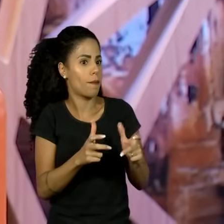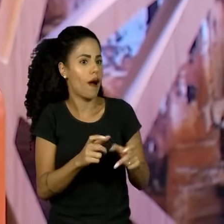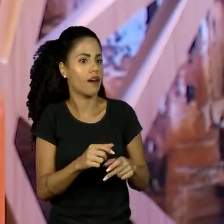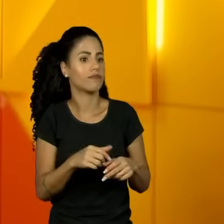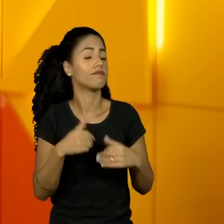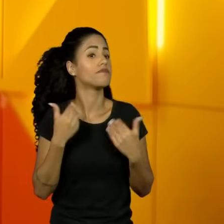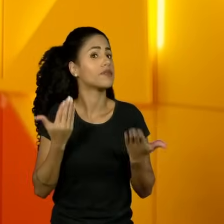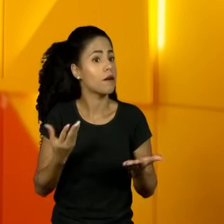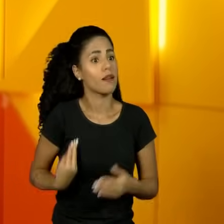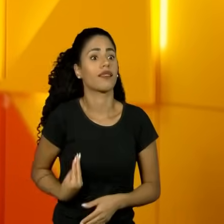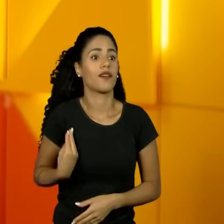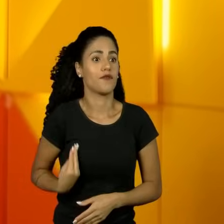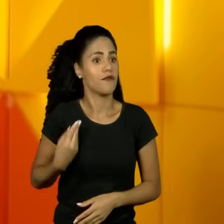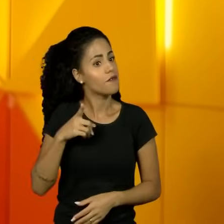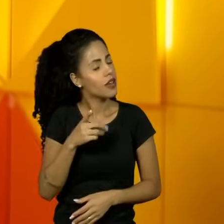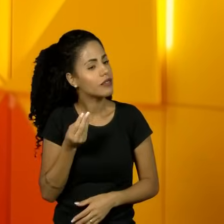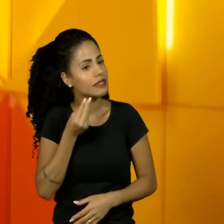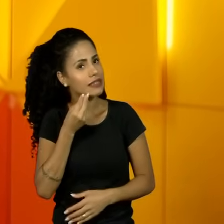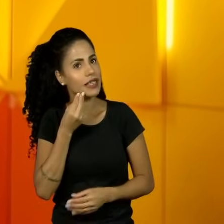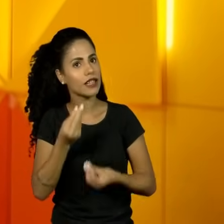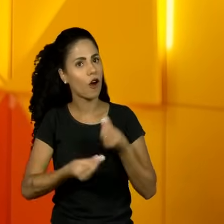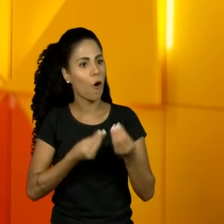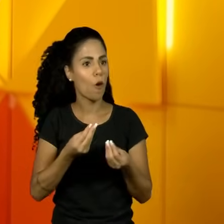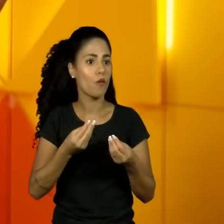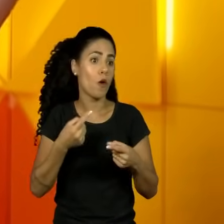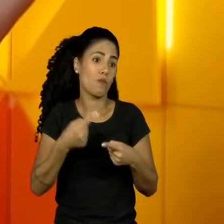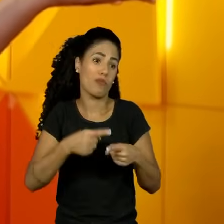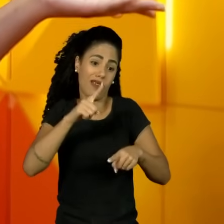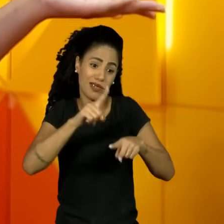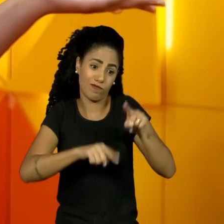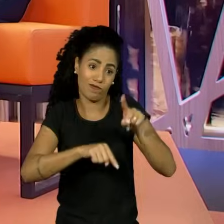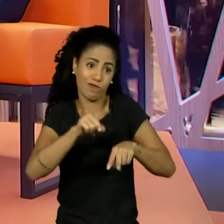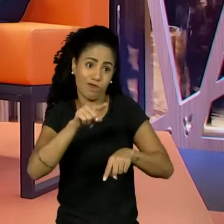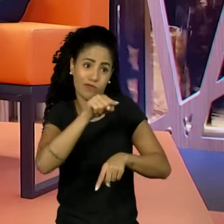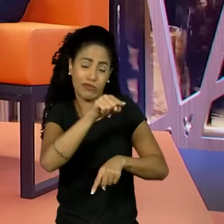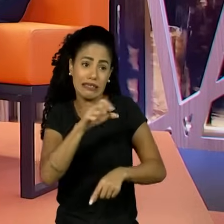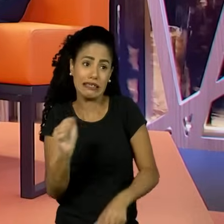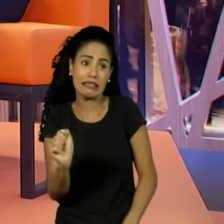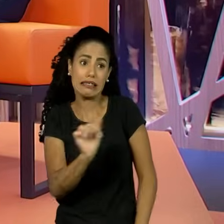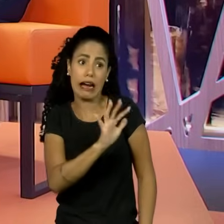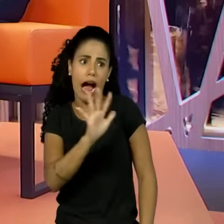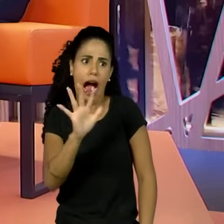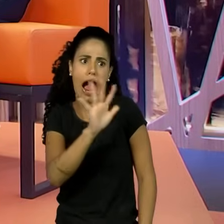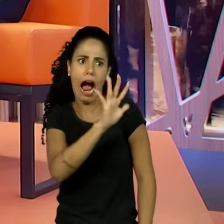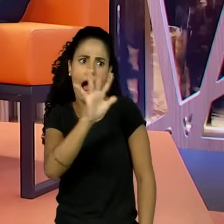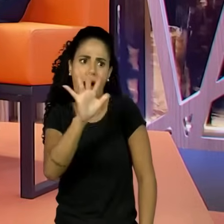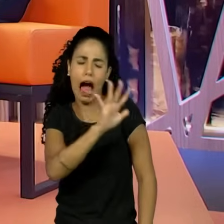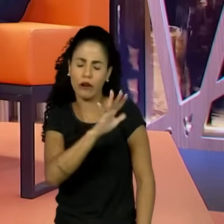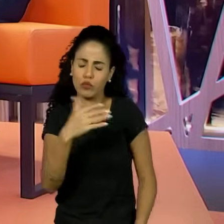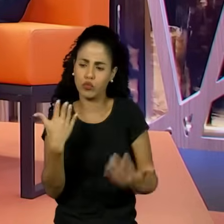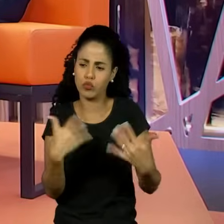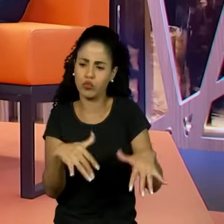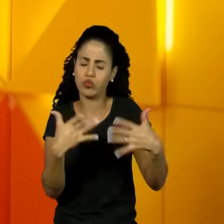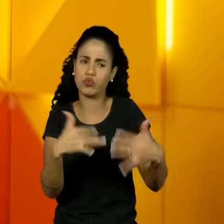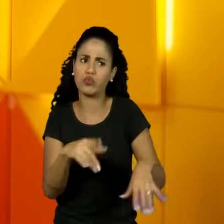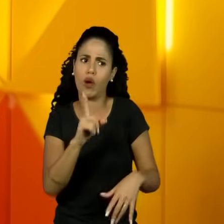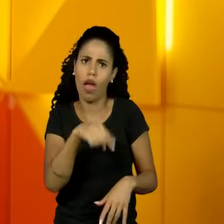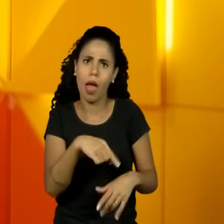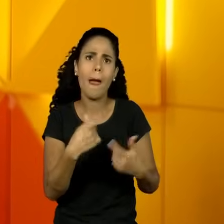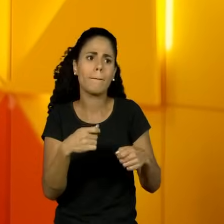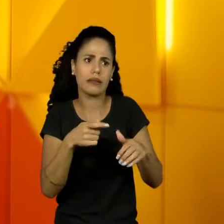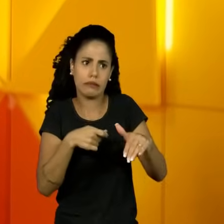de repente, vivendo o sonho de ter esses equipamentos que ela tem ali em casa, que são equipamentos muito caros. Precisa de um